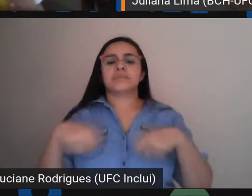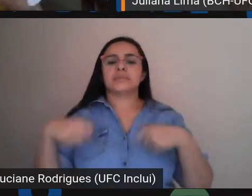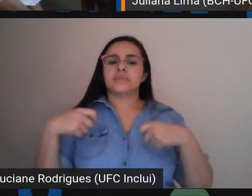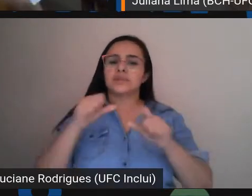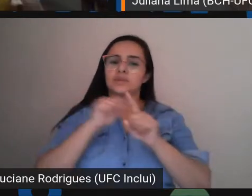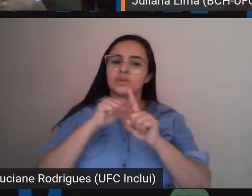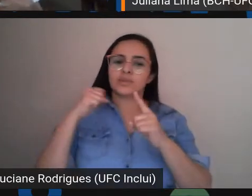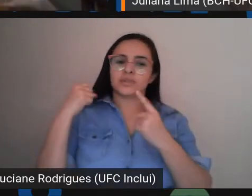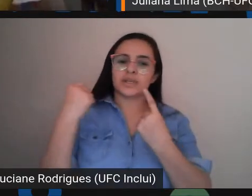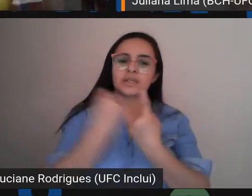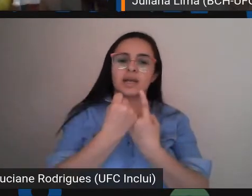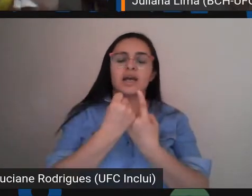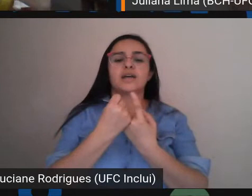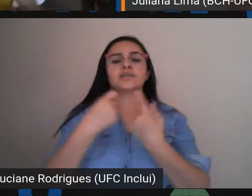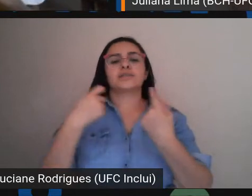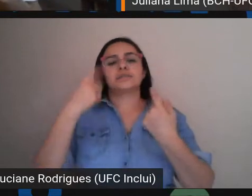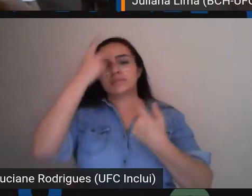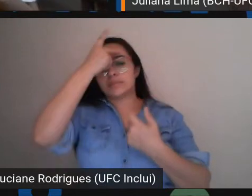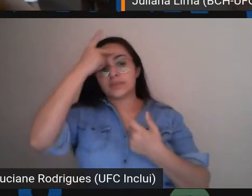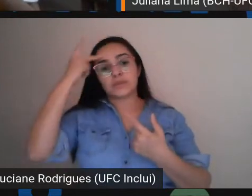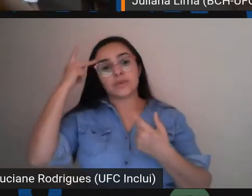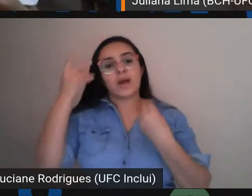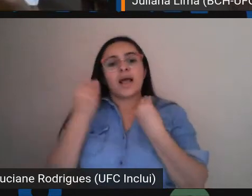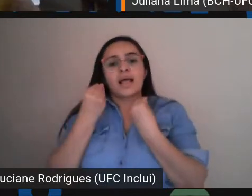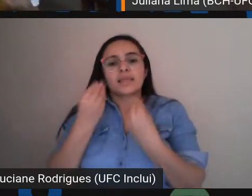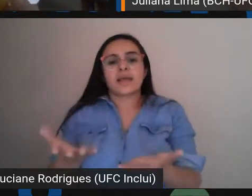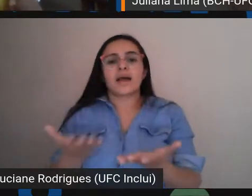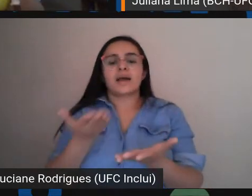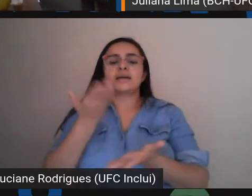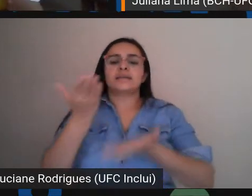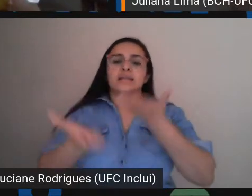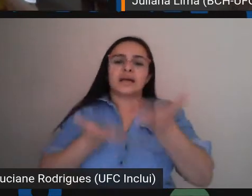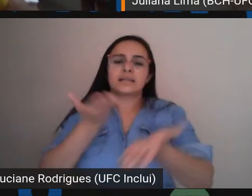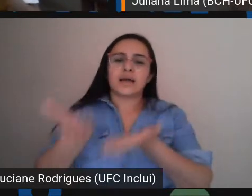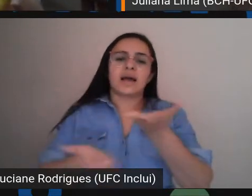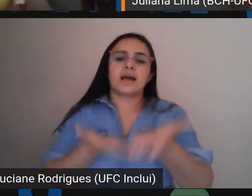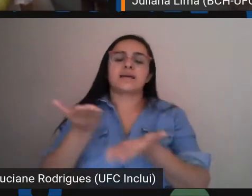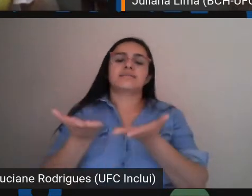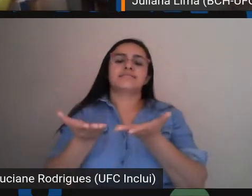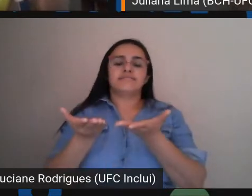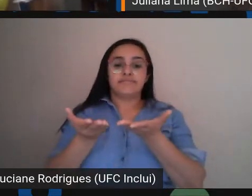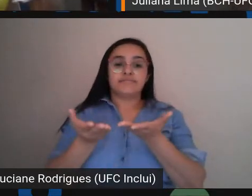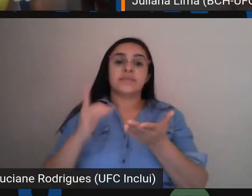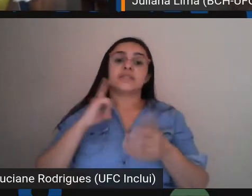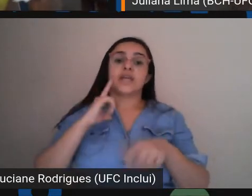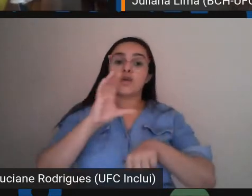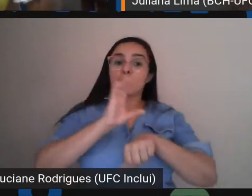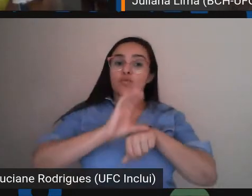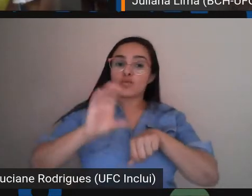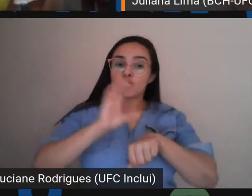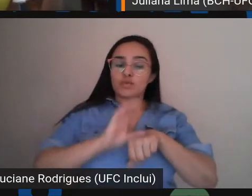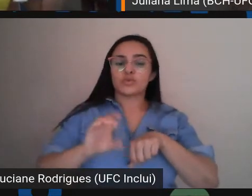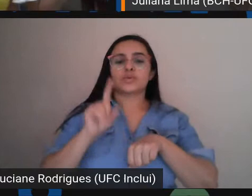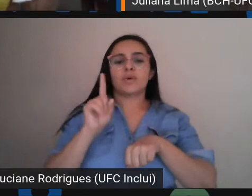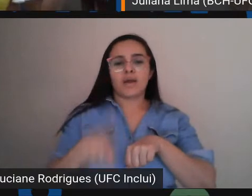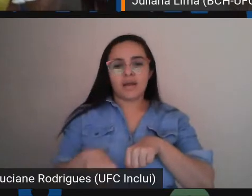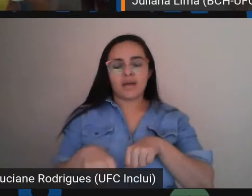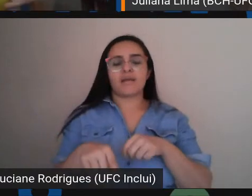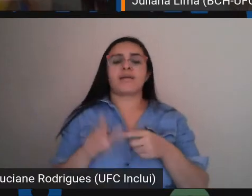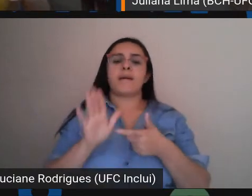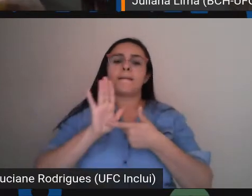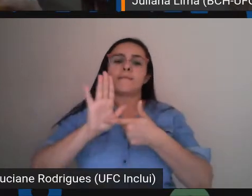que as pessoas possam se tratar, para que elas possam se cuidar, enfim. Então esses dois cursos tentam ir um pouco